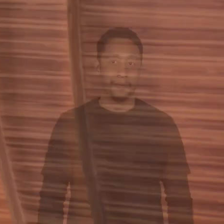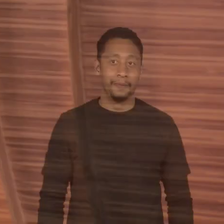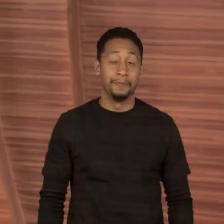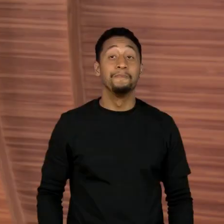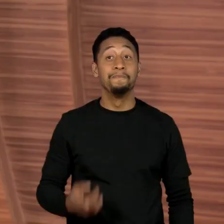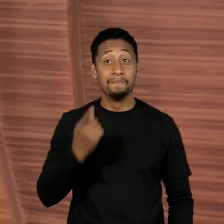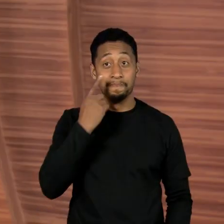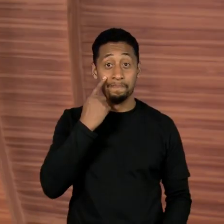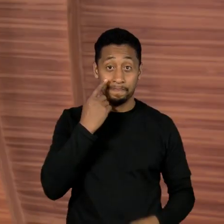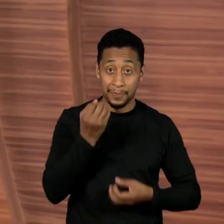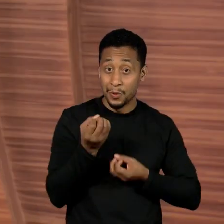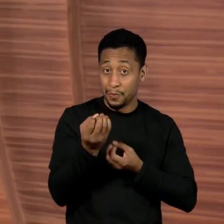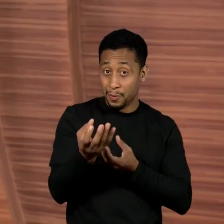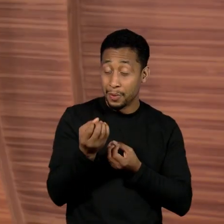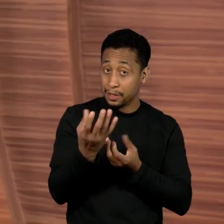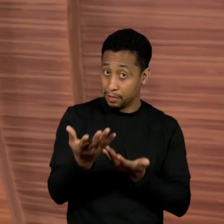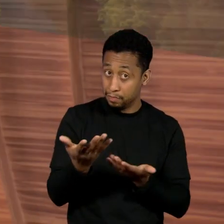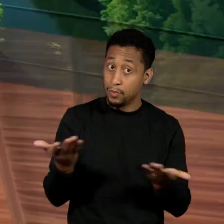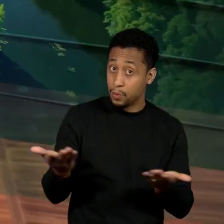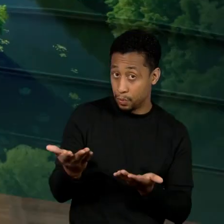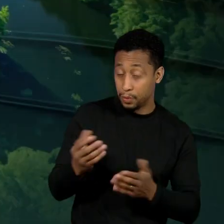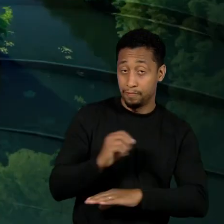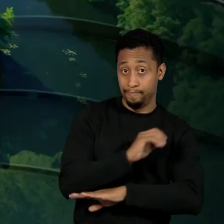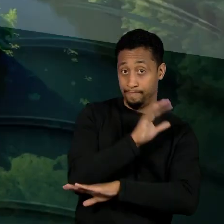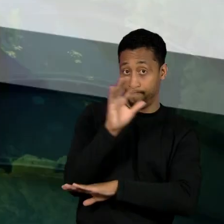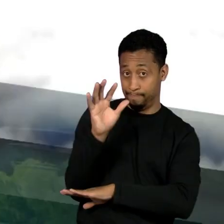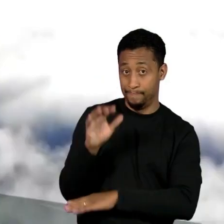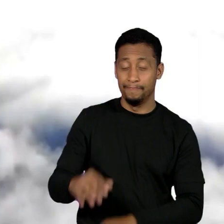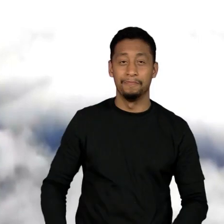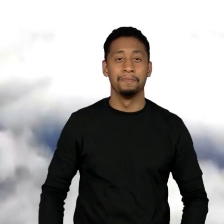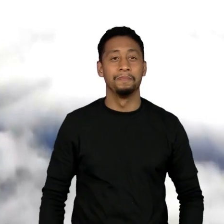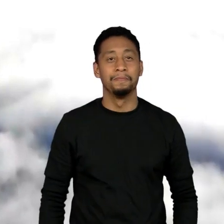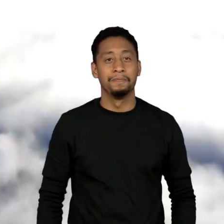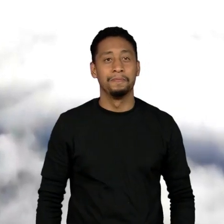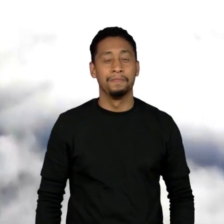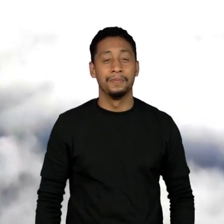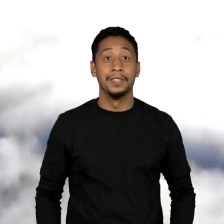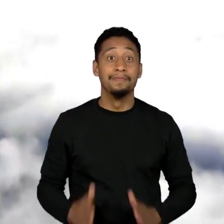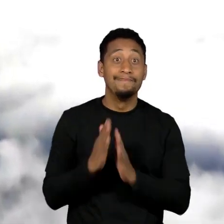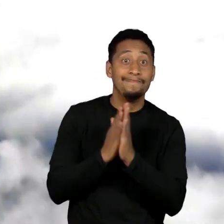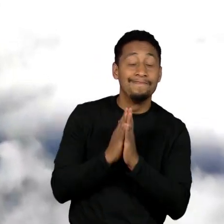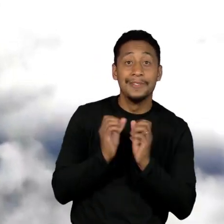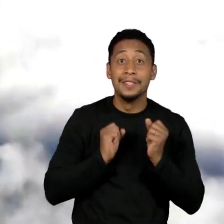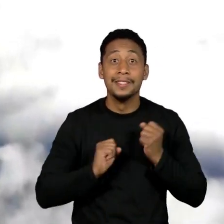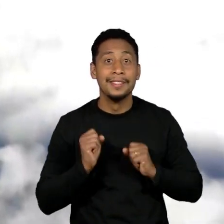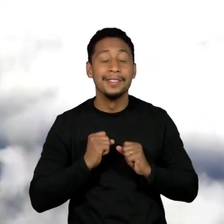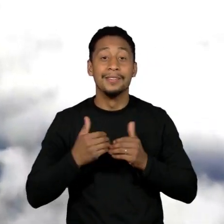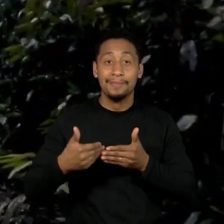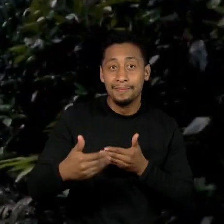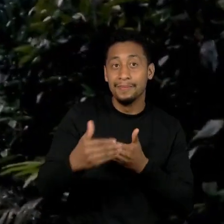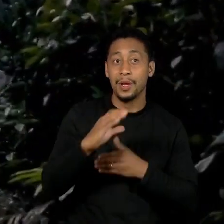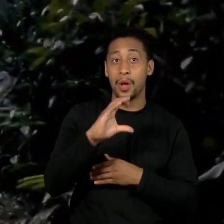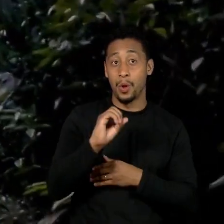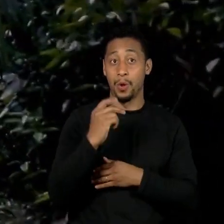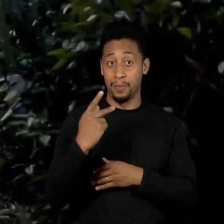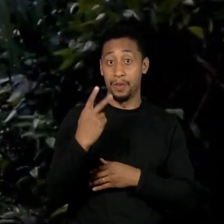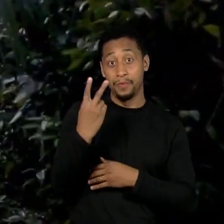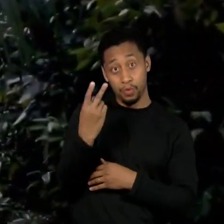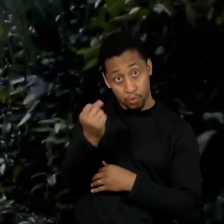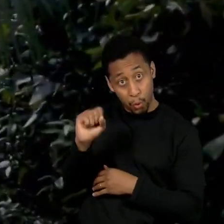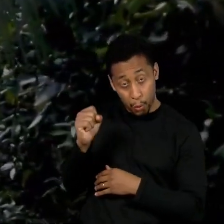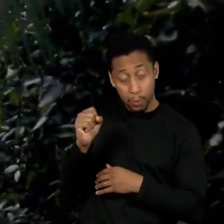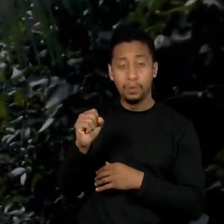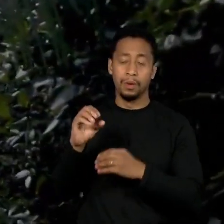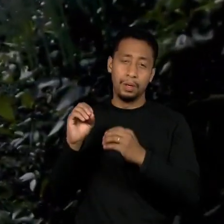Veja os destaques do programa de hoje. As expectativas para a COP28, a Conferência das